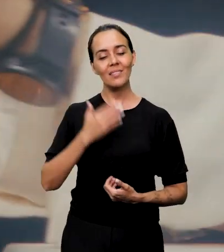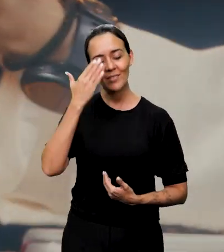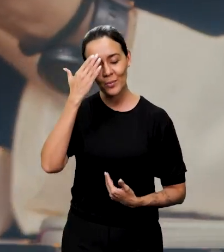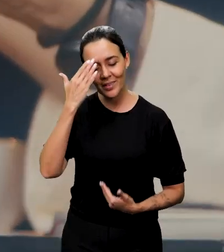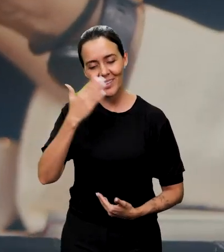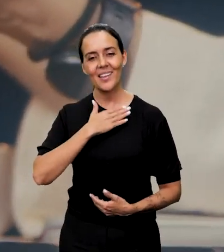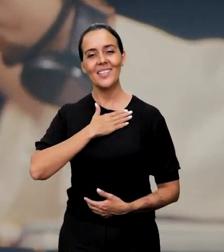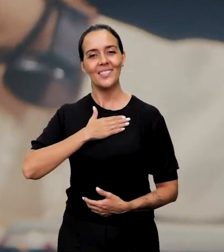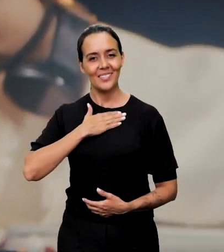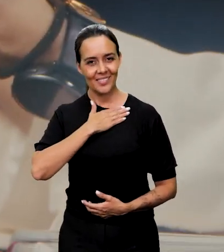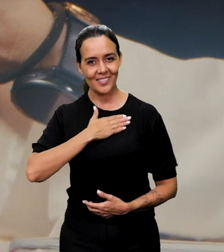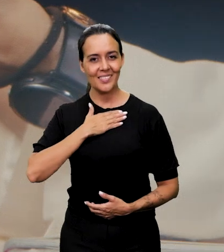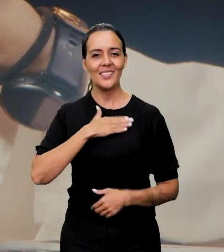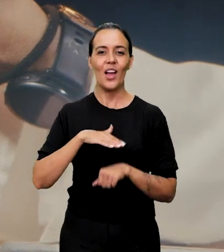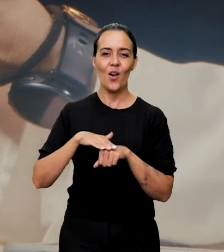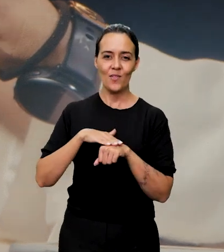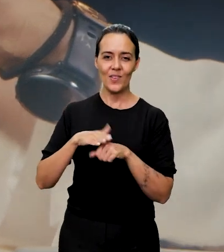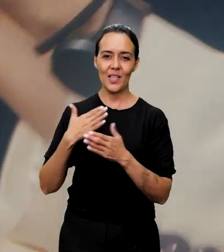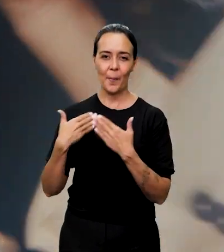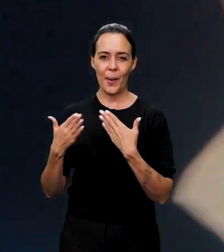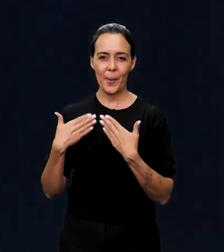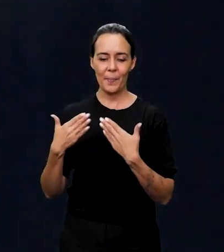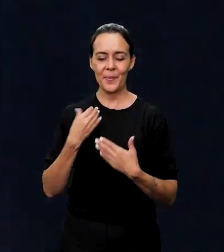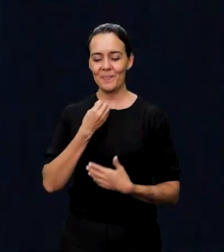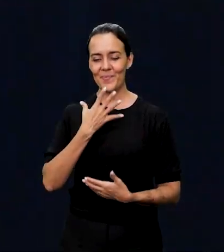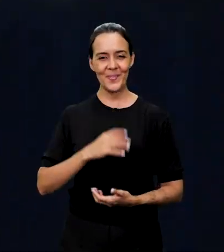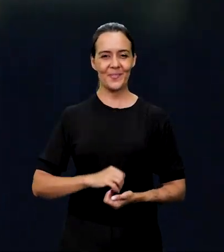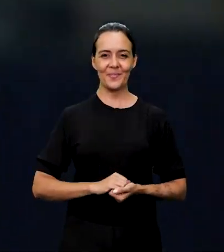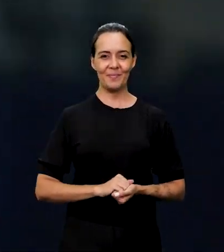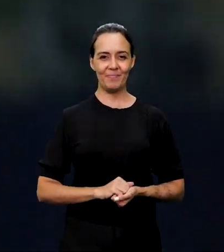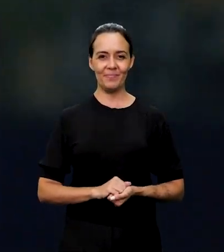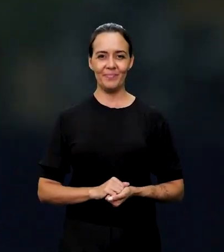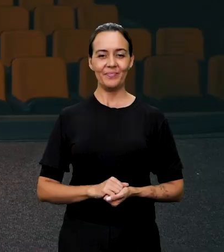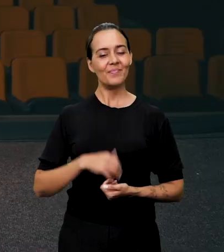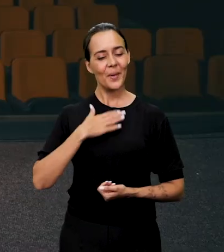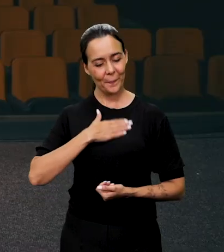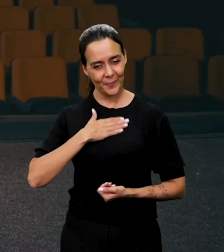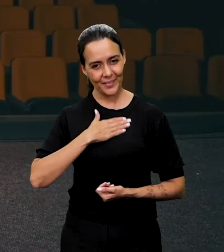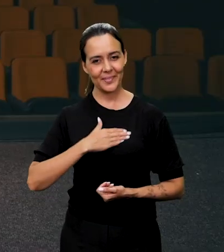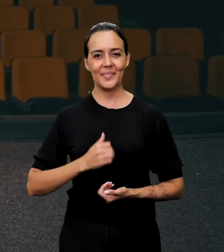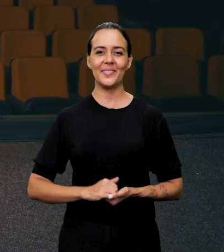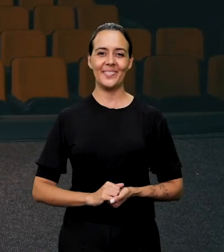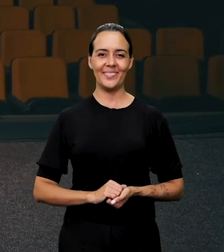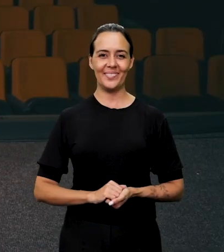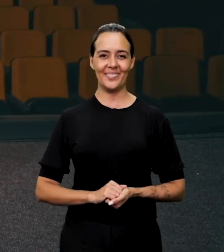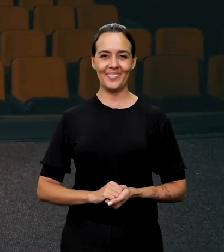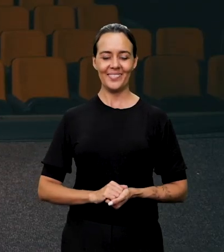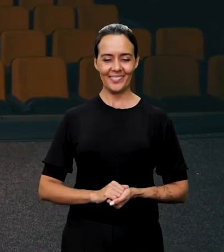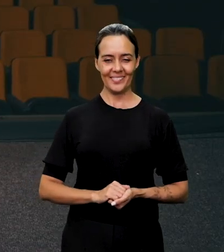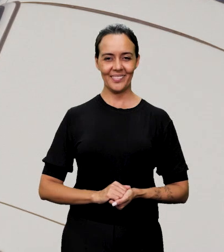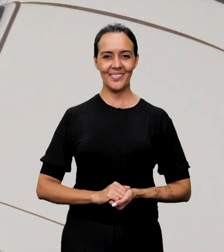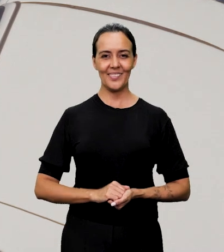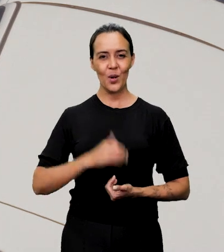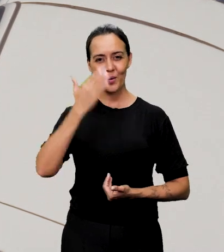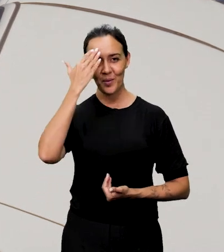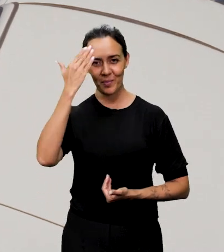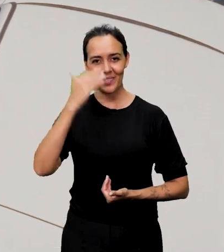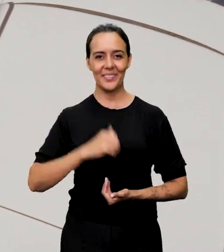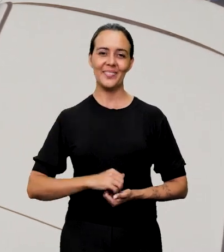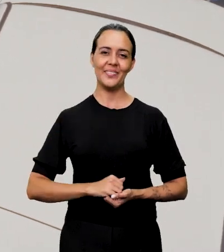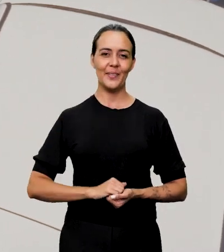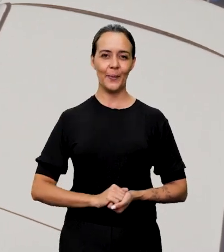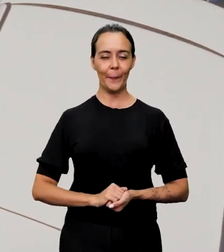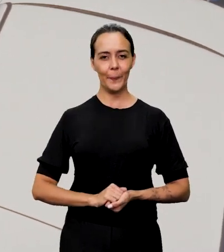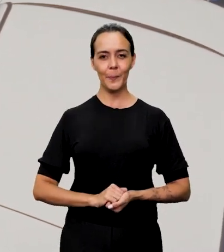seus mãos Vou sorrindo. conversar com você. Dá vontade de fazer uma série. Sim. Foi um prazer. Tá aqui, foi uma ótimo. delícia.